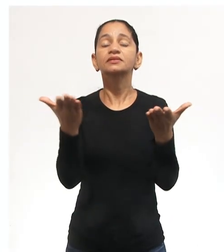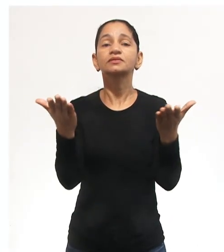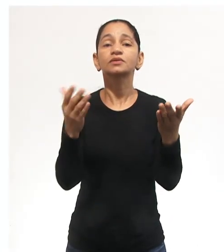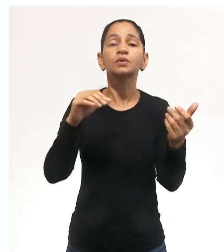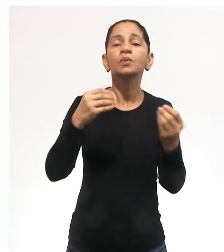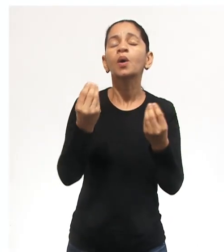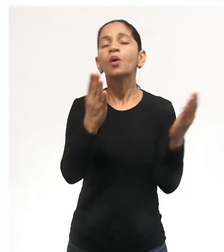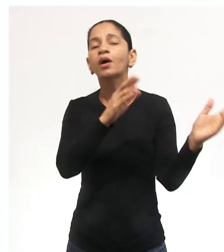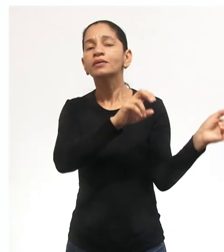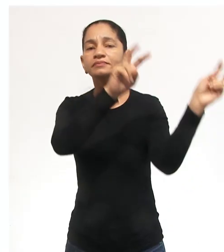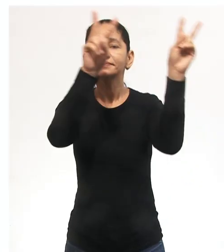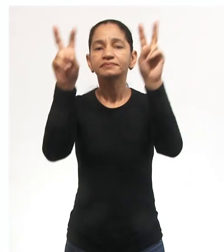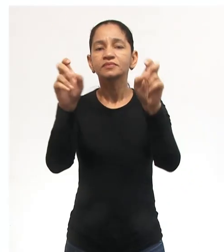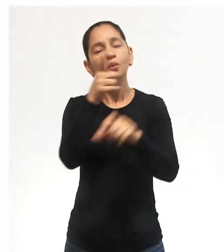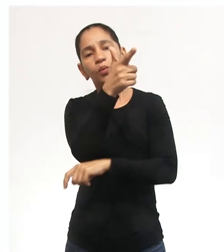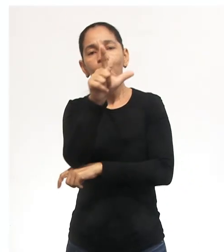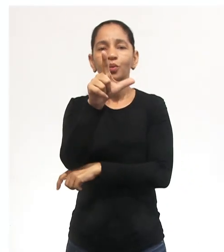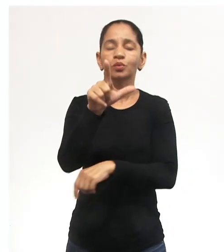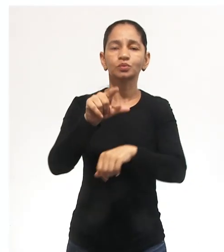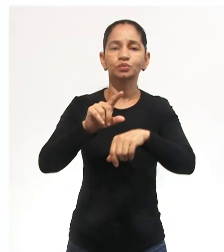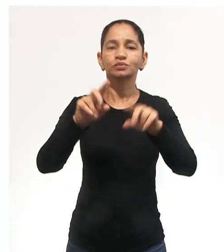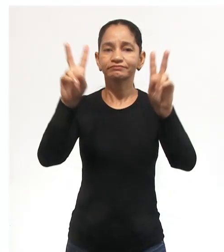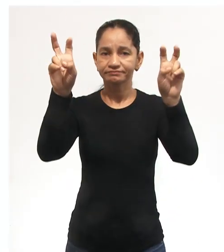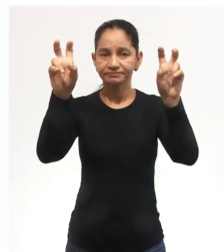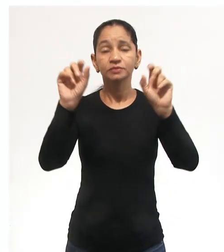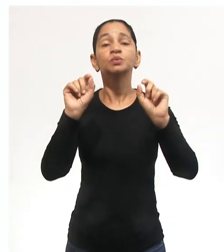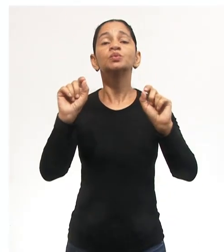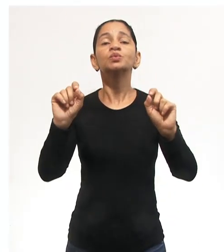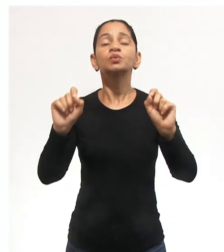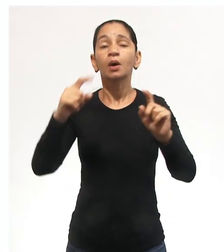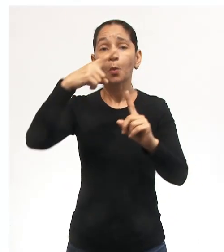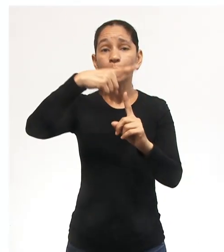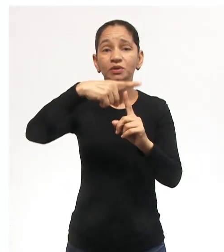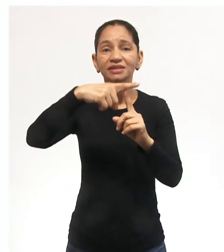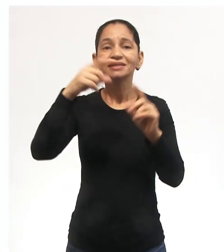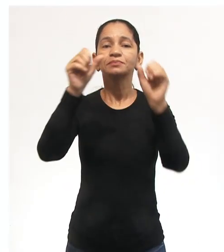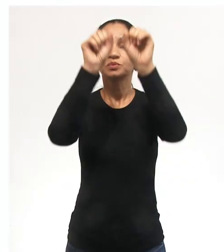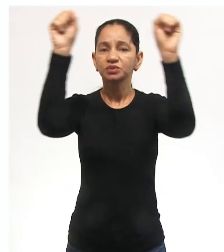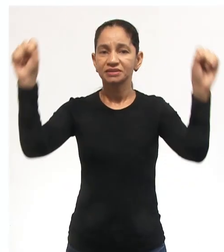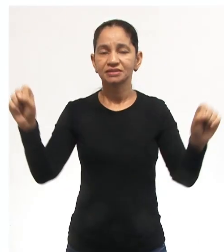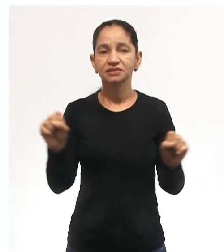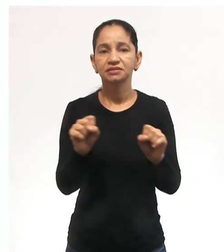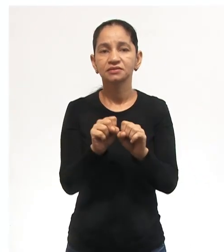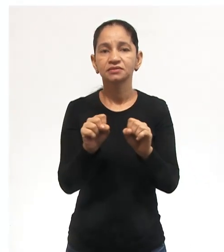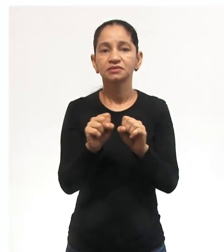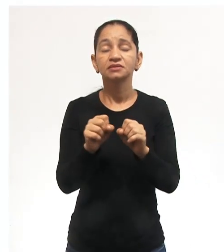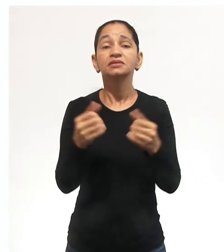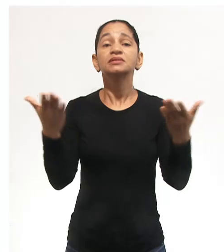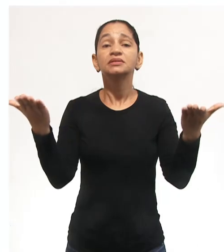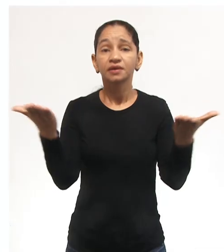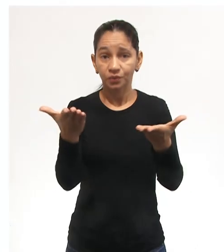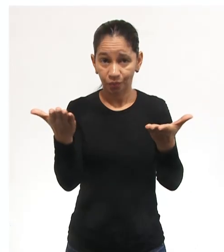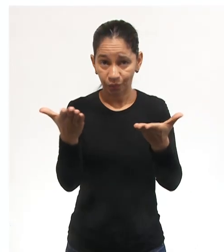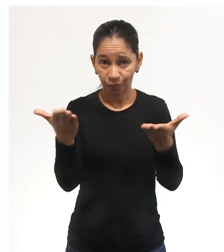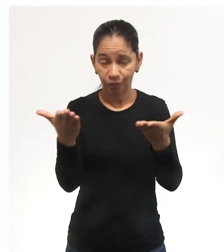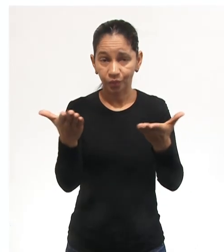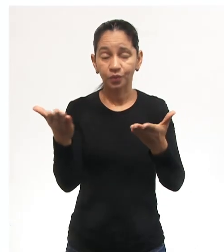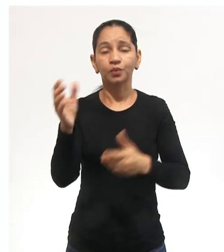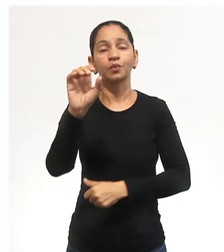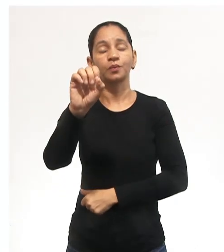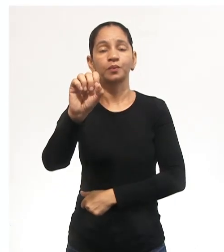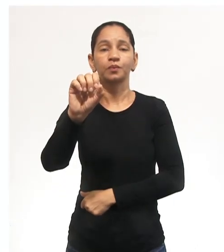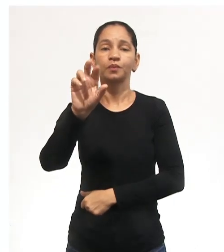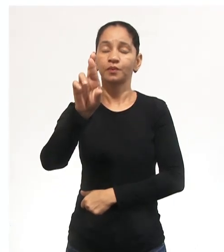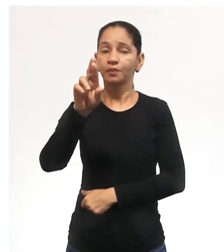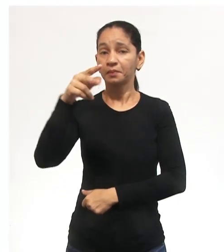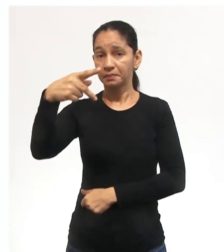a falar de um outro assunto, que é um tipo de sistema, o Enterprise